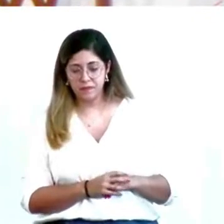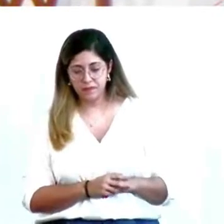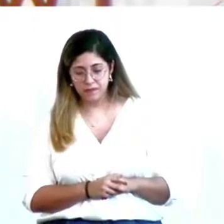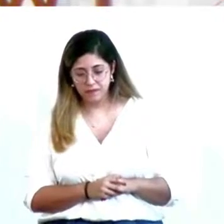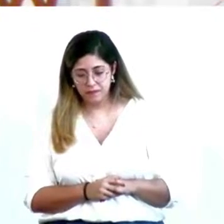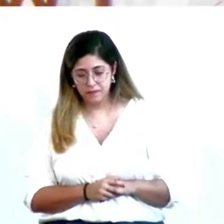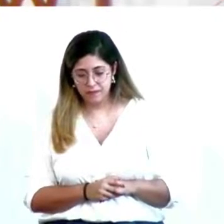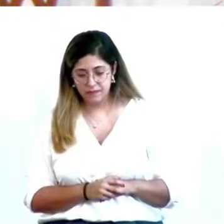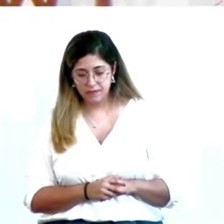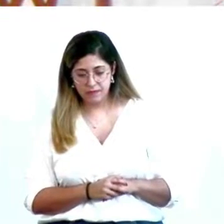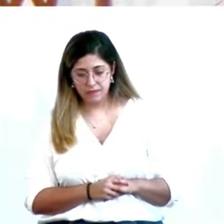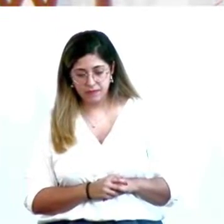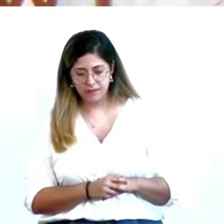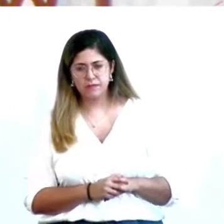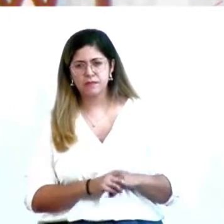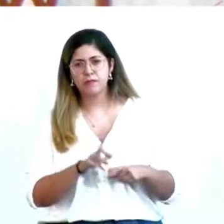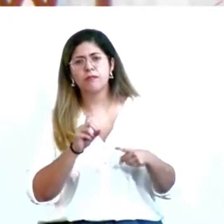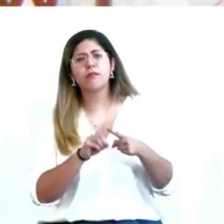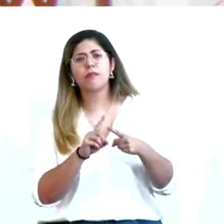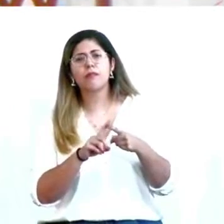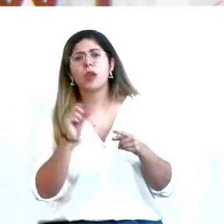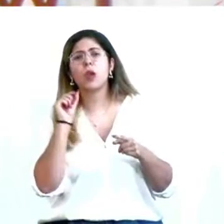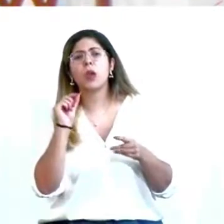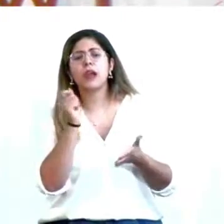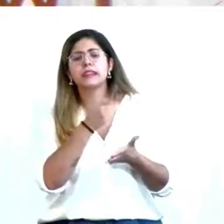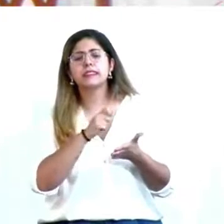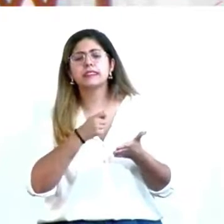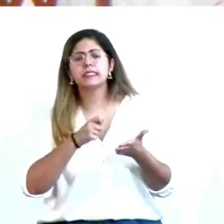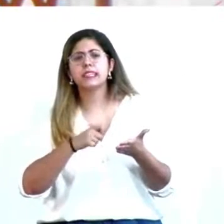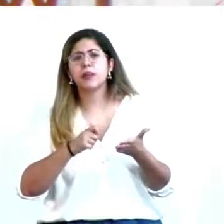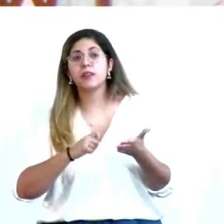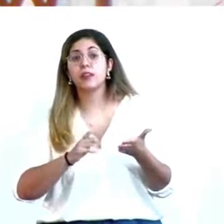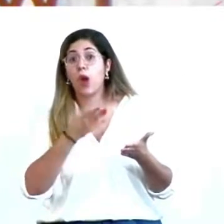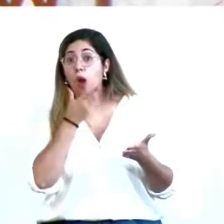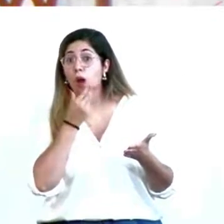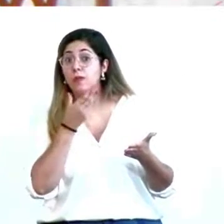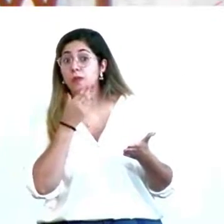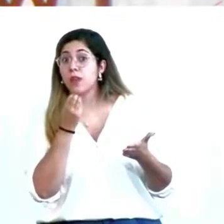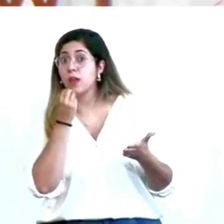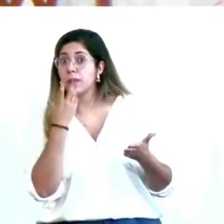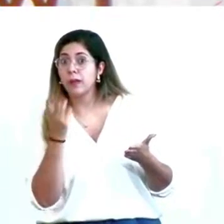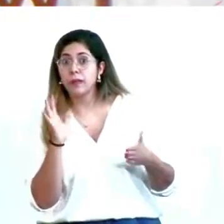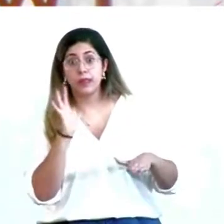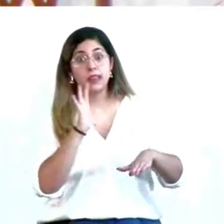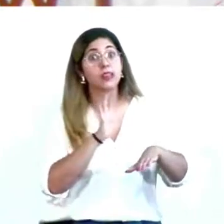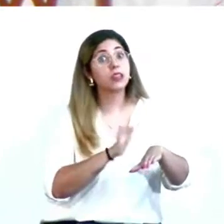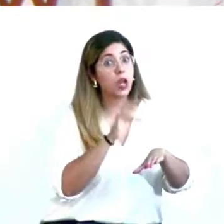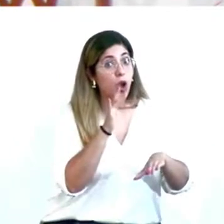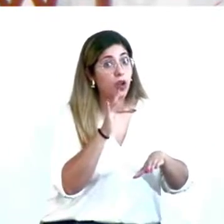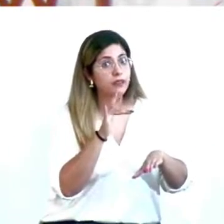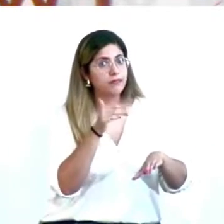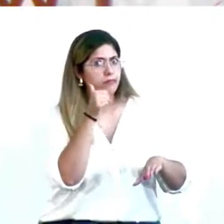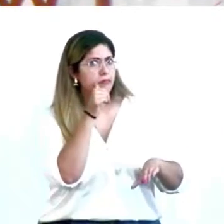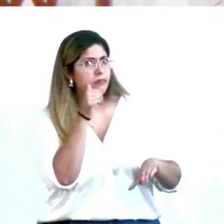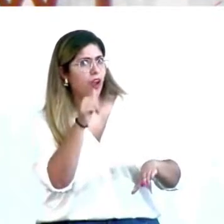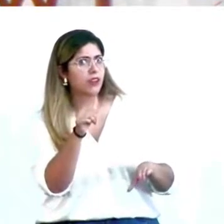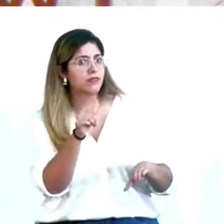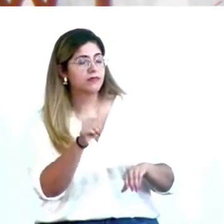Quanto ao que me escrevestes, é bom que o homem não toque em